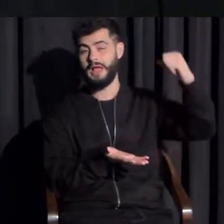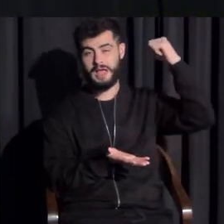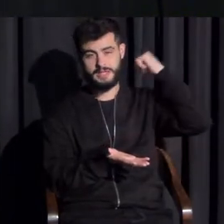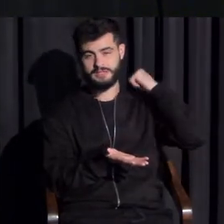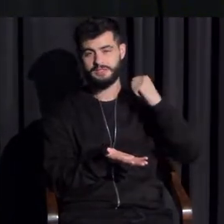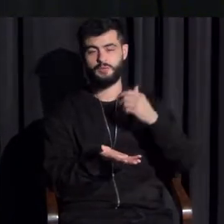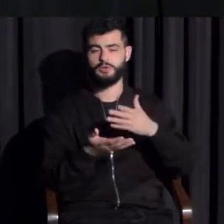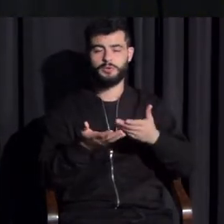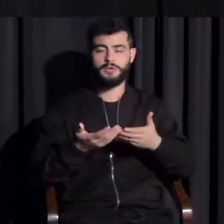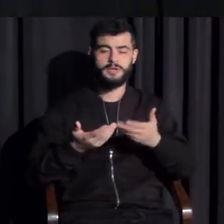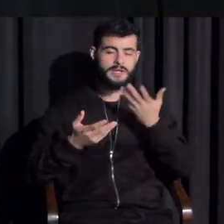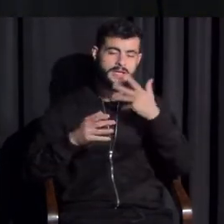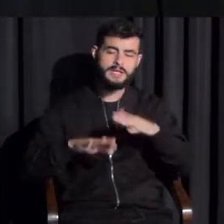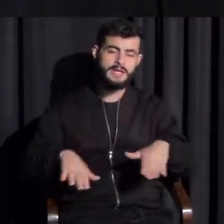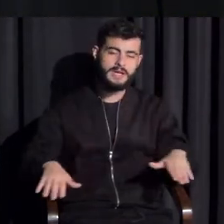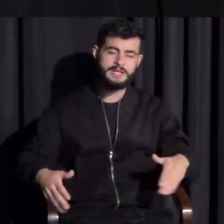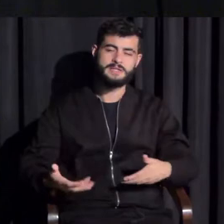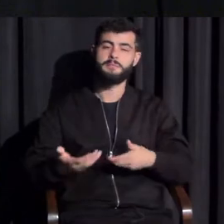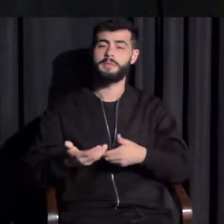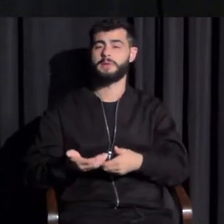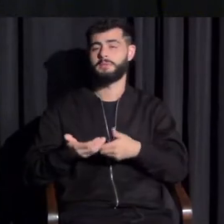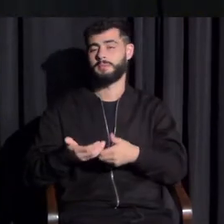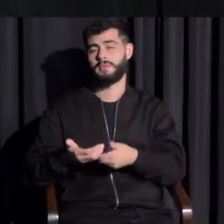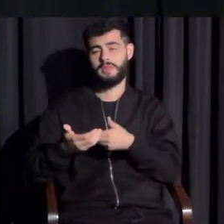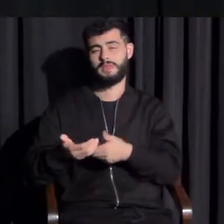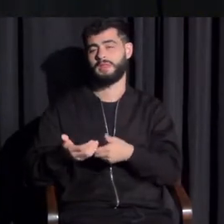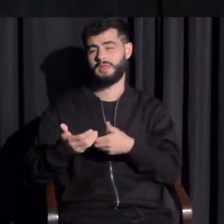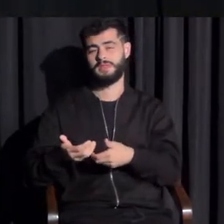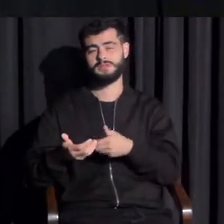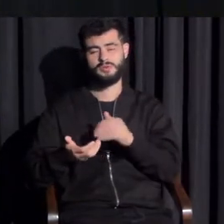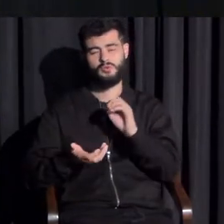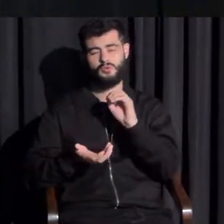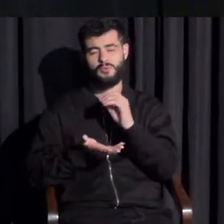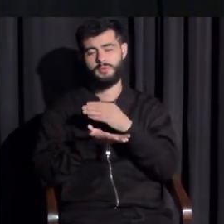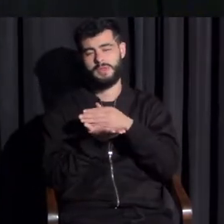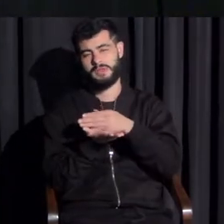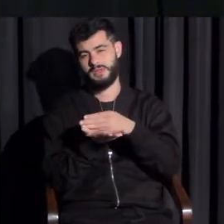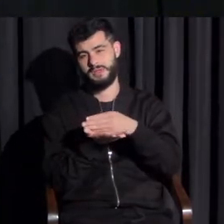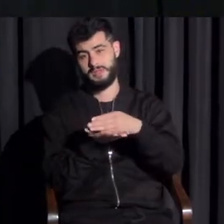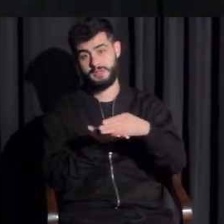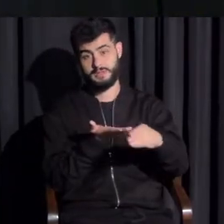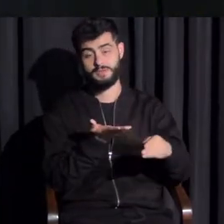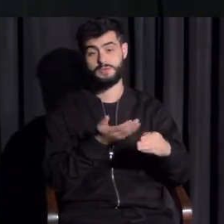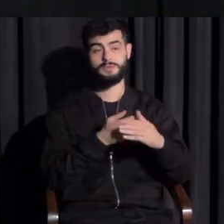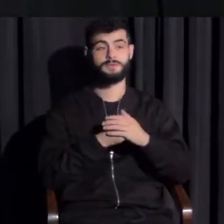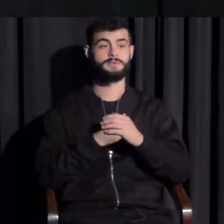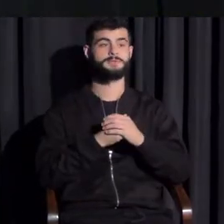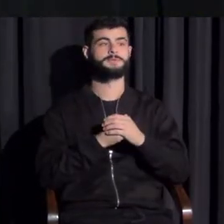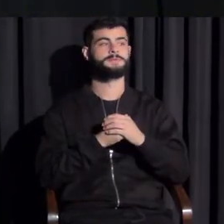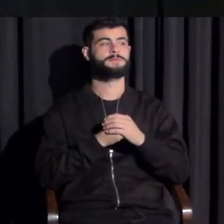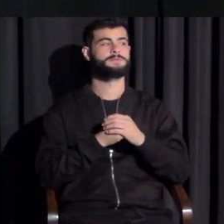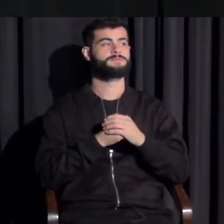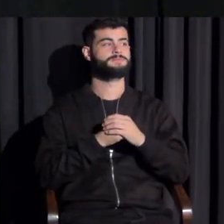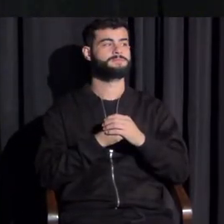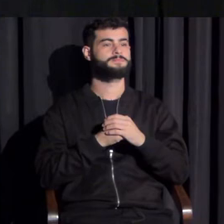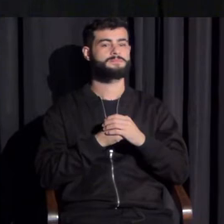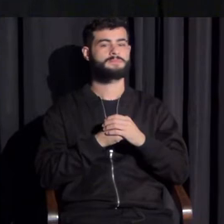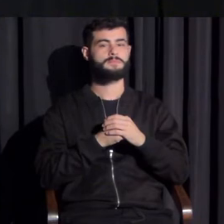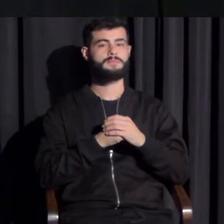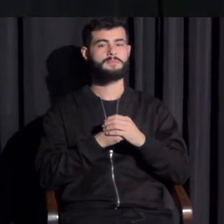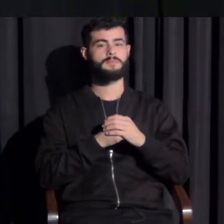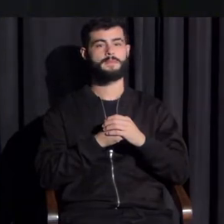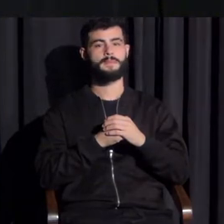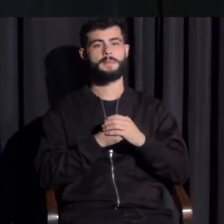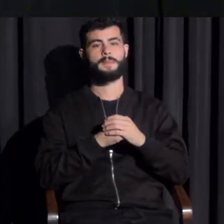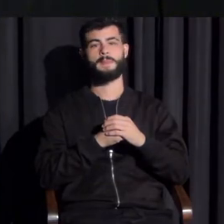com muito, muito, muito pouca idade, né, eles vão, à medida que nós conseguimos nos relacionar com